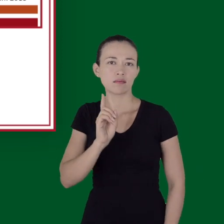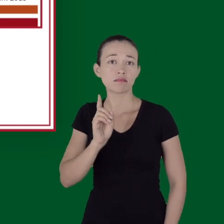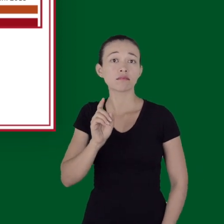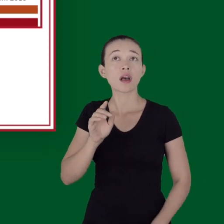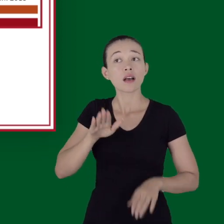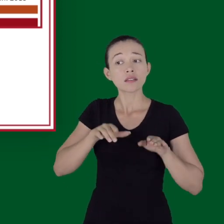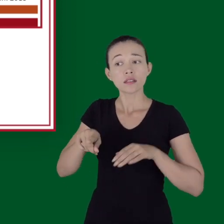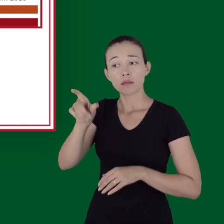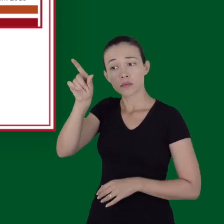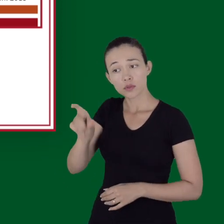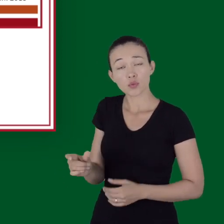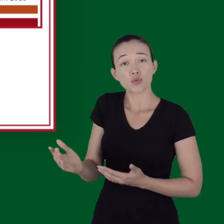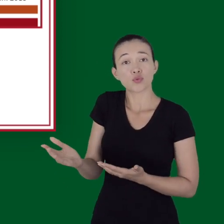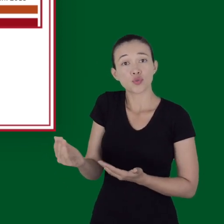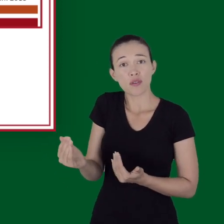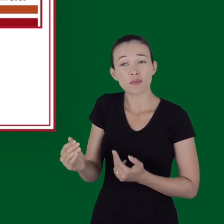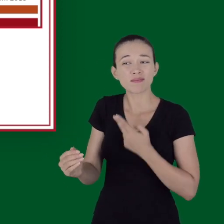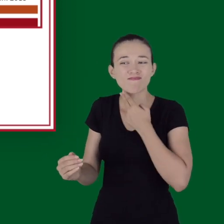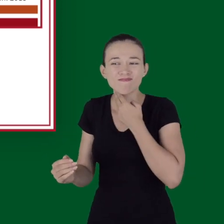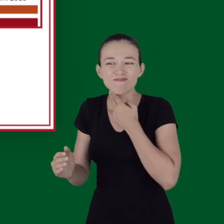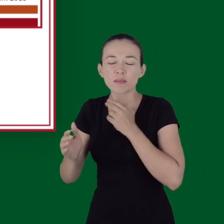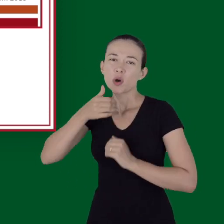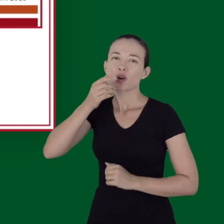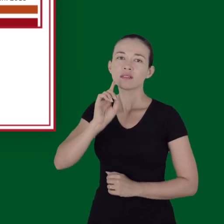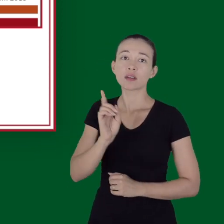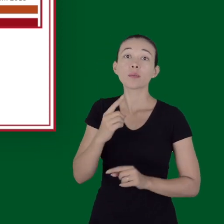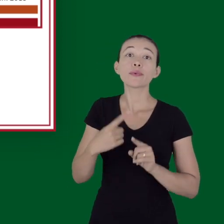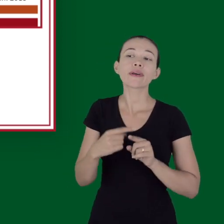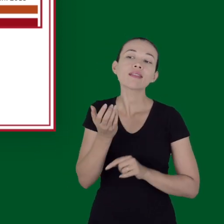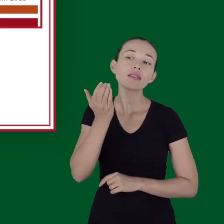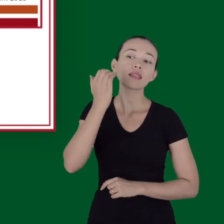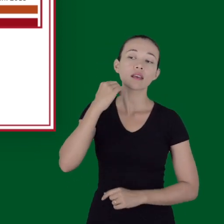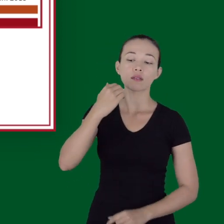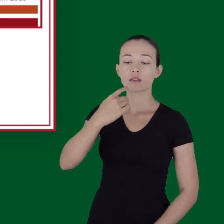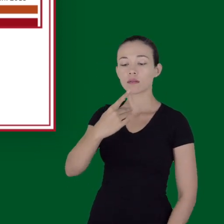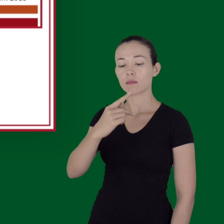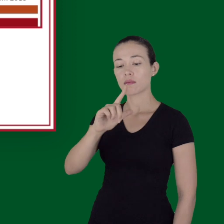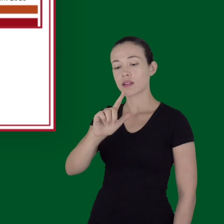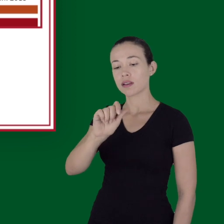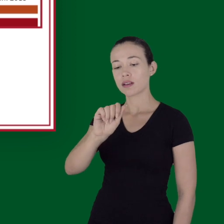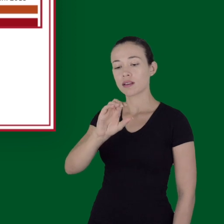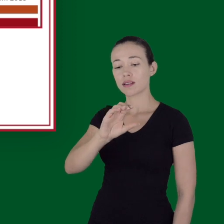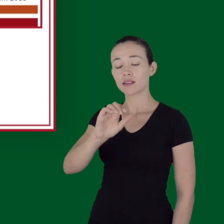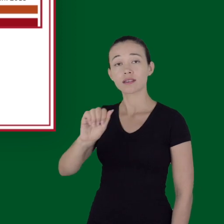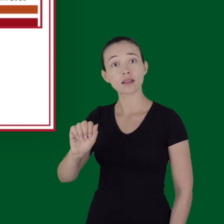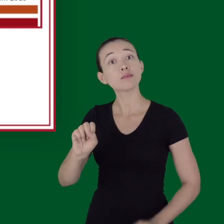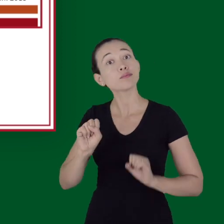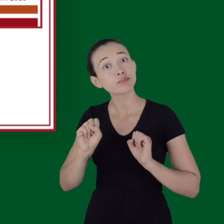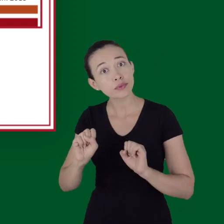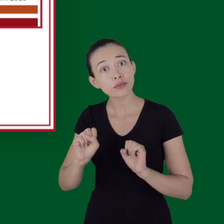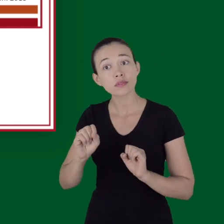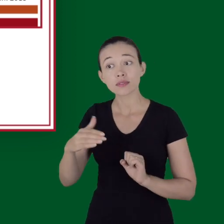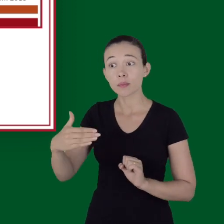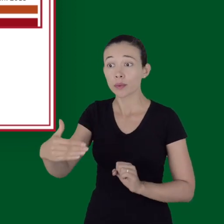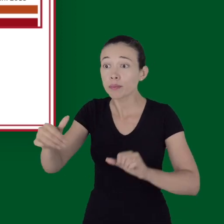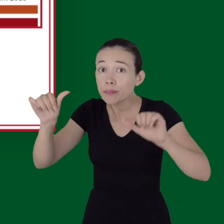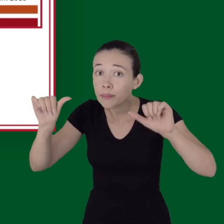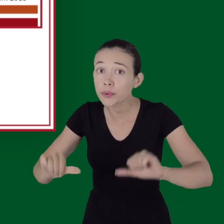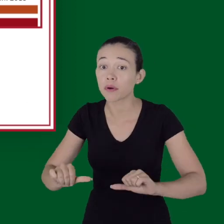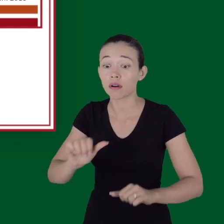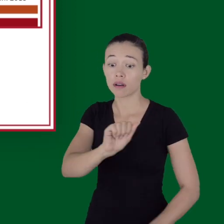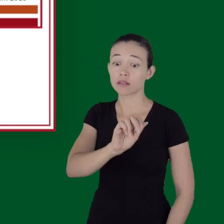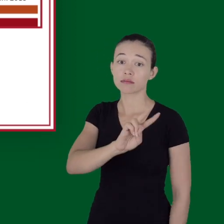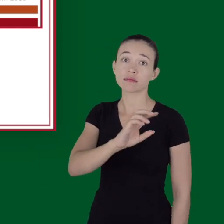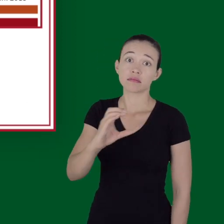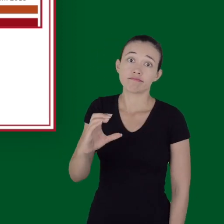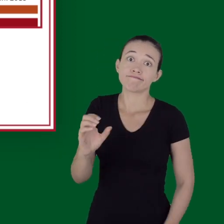carotídeo, mesmo em pacientes jovens, porque tem o risco de o paciente ter alguma placa na carótida e a gente deslocar essa placa e até